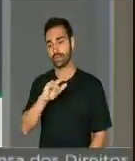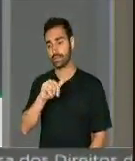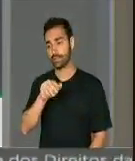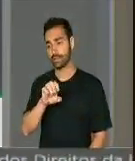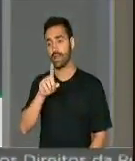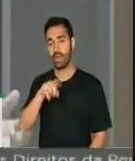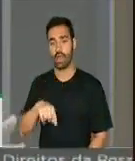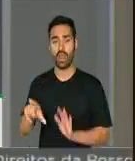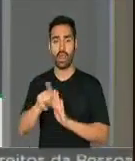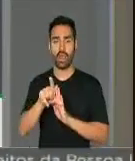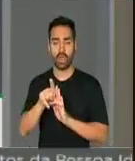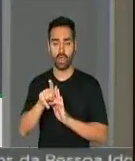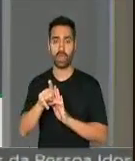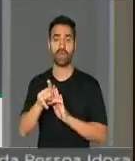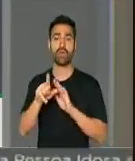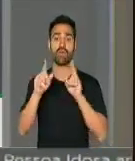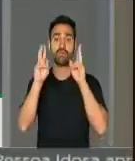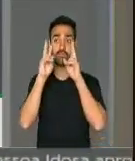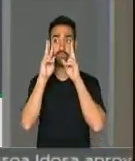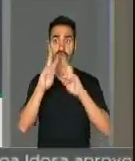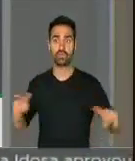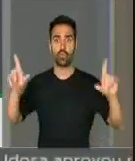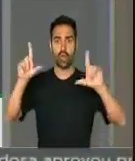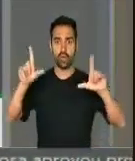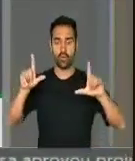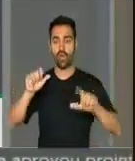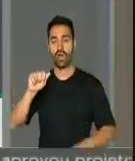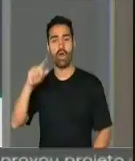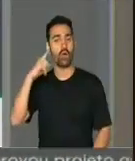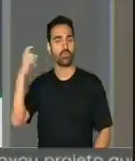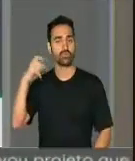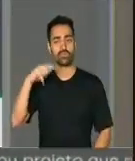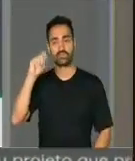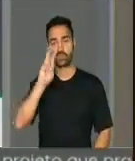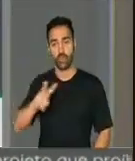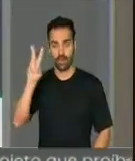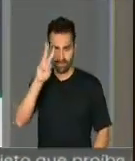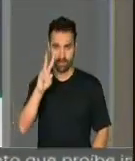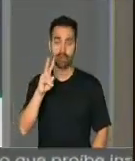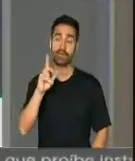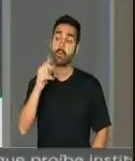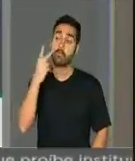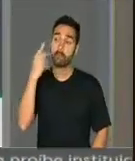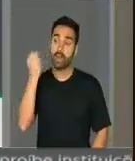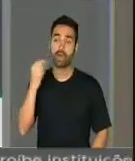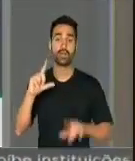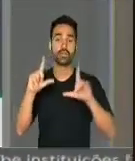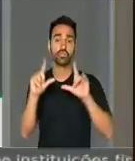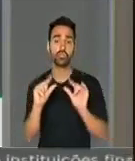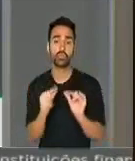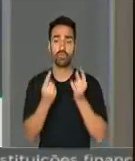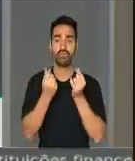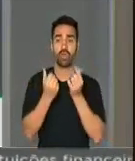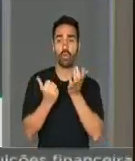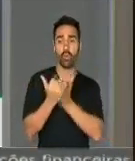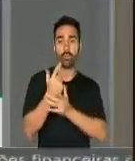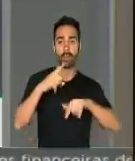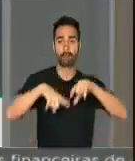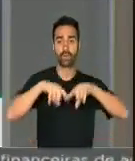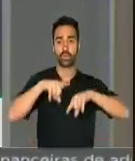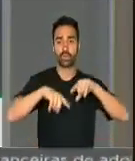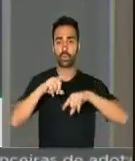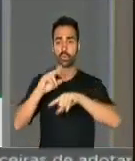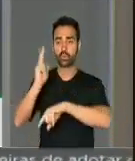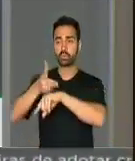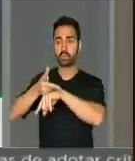Audiovisual. Senhor presidente, o RECINE dá isenção de tributos para importação de equipamentos nas salas de cinema e mecanismo